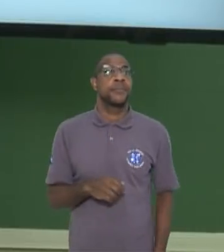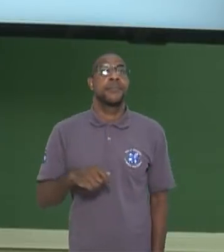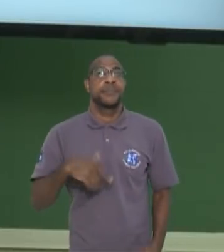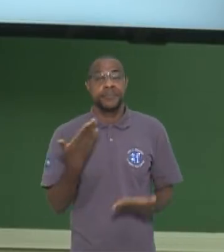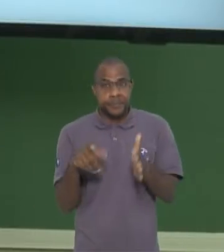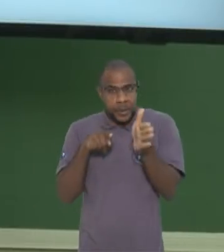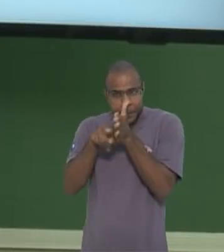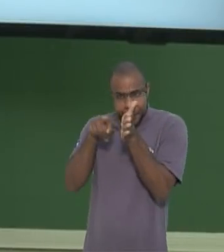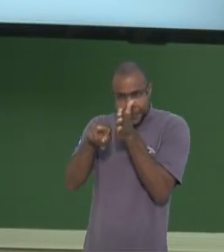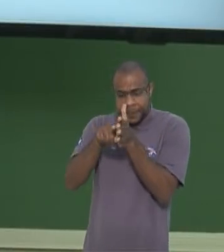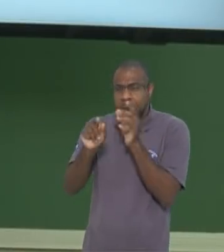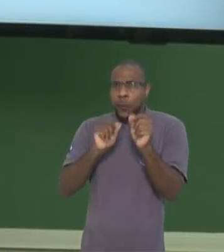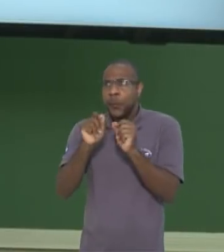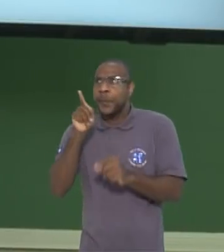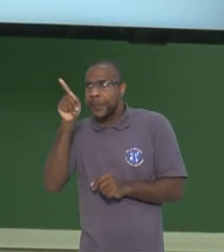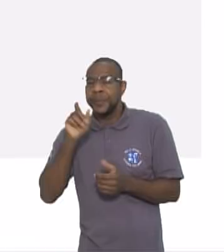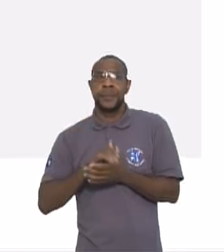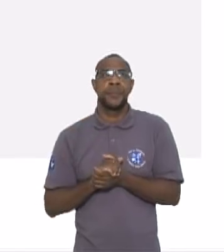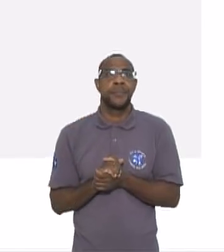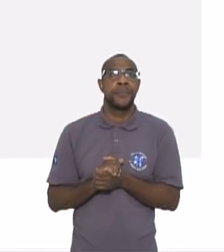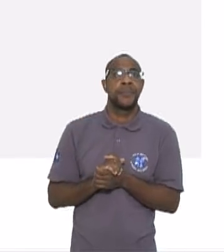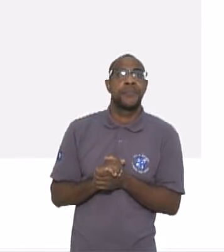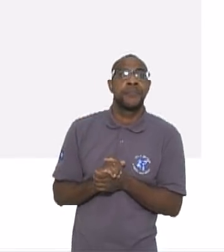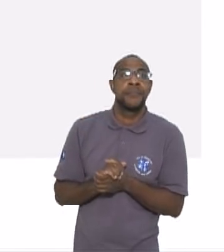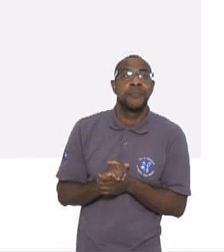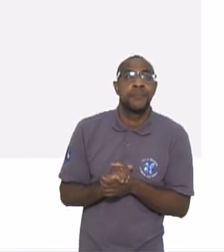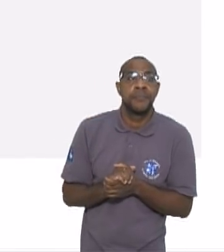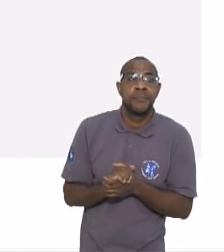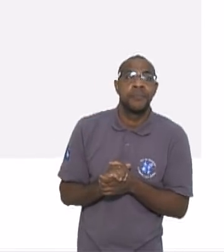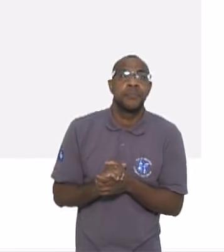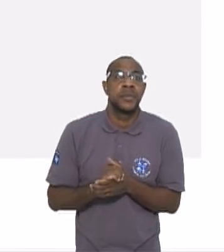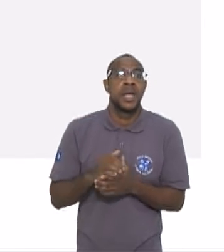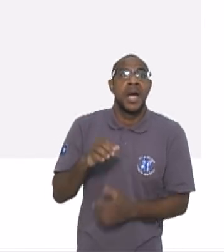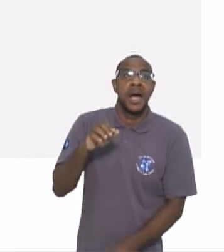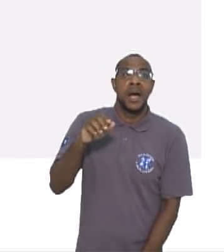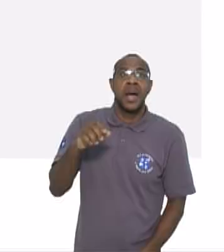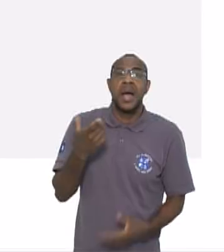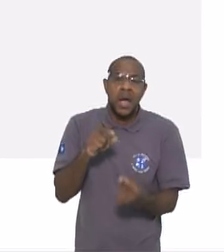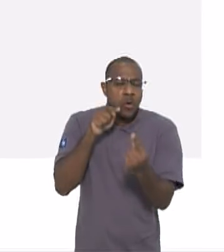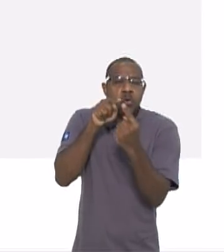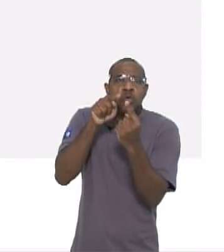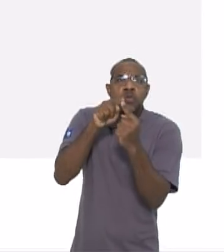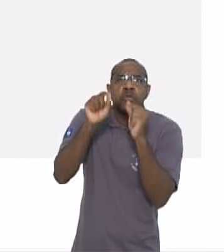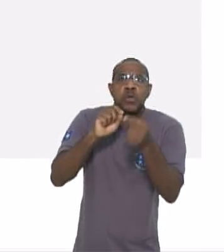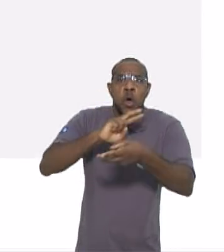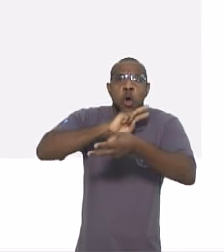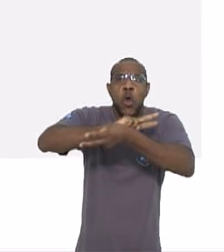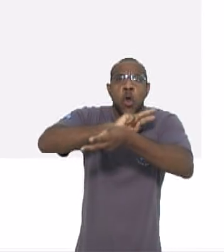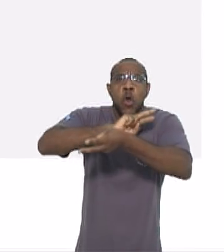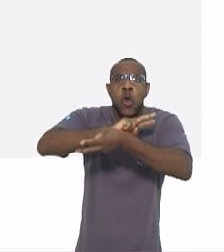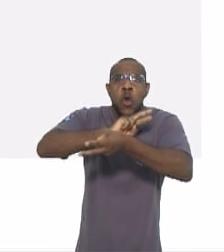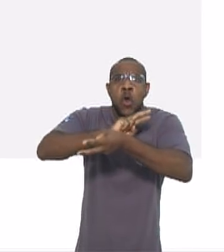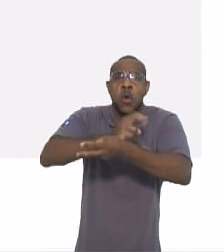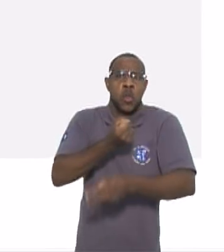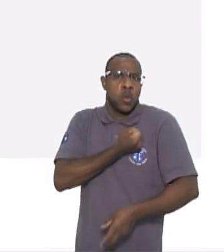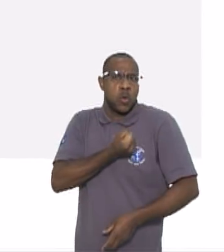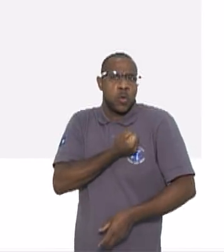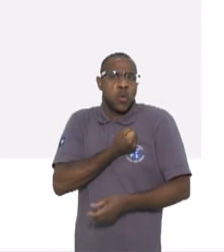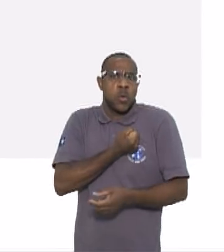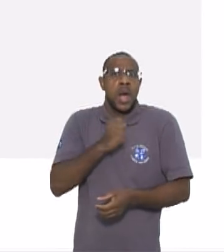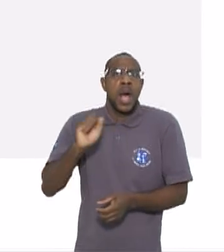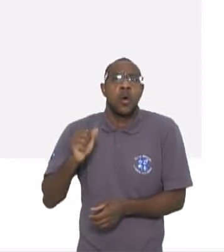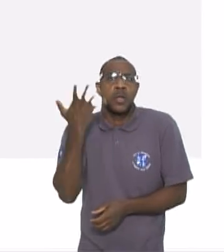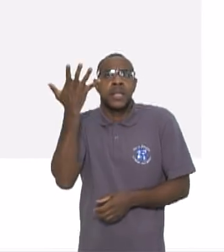para ver se vocês entenderam essa parte. Nas aneuploidias, um tipo de aberração cromossômica numérica ocorre